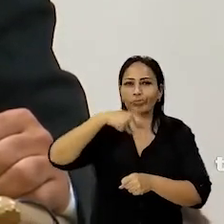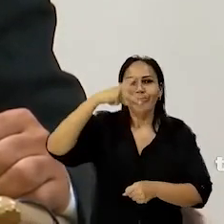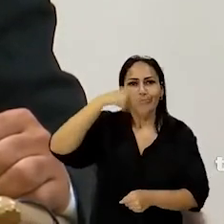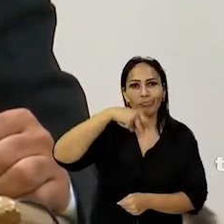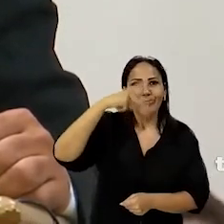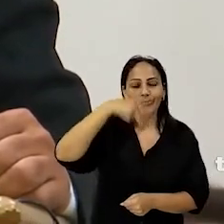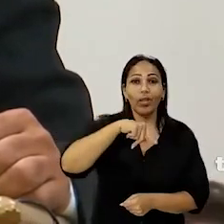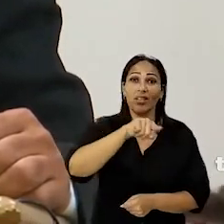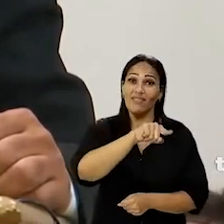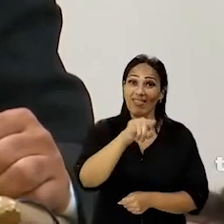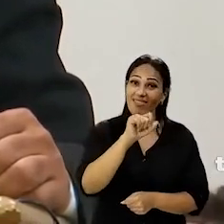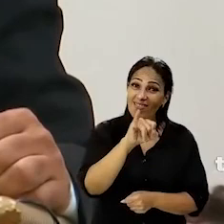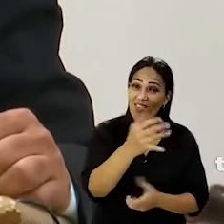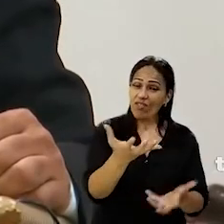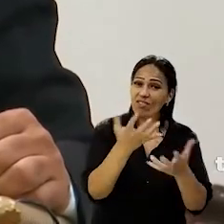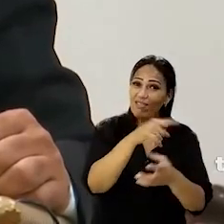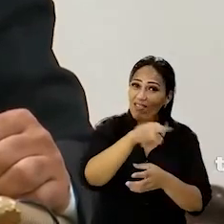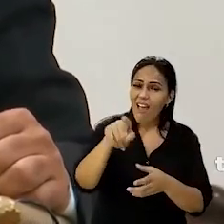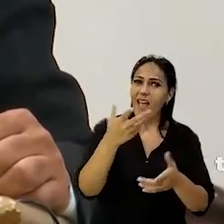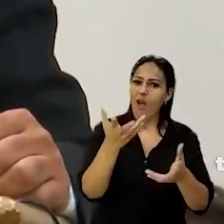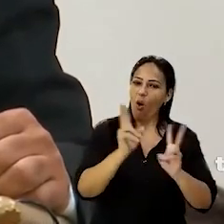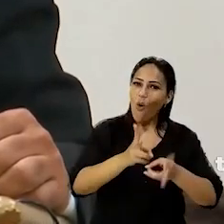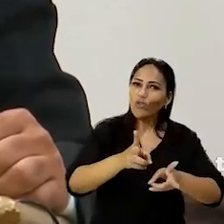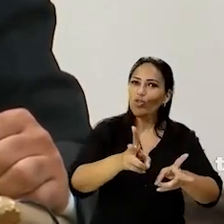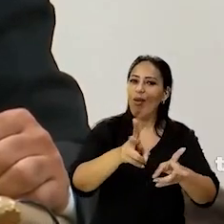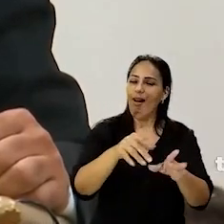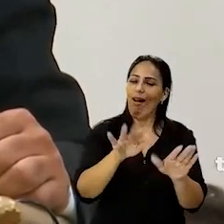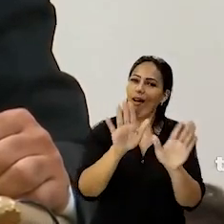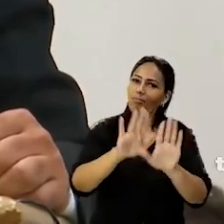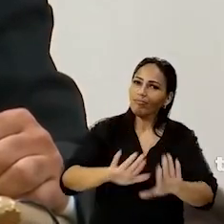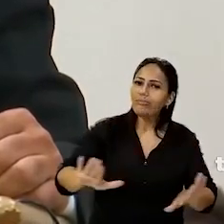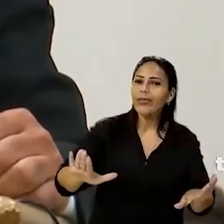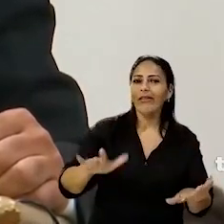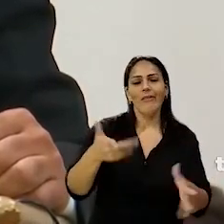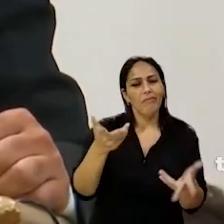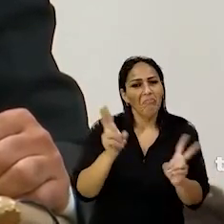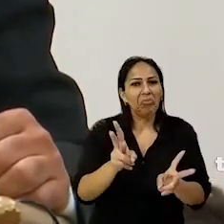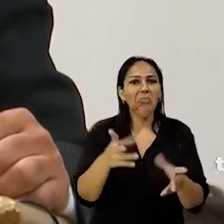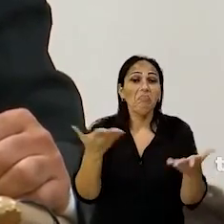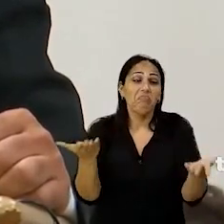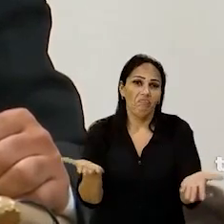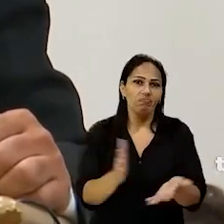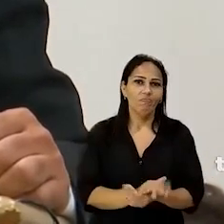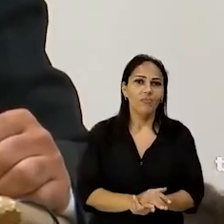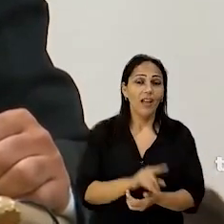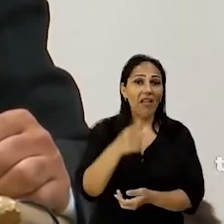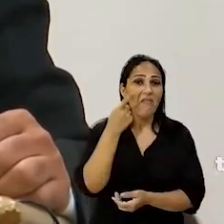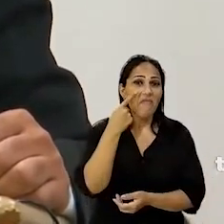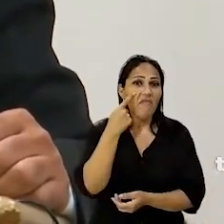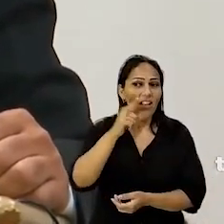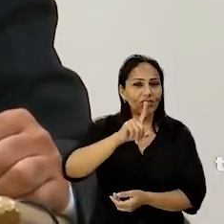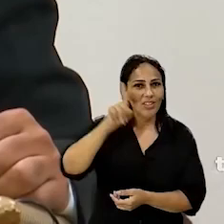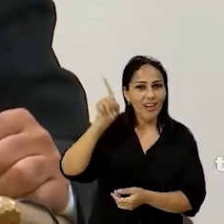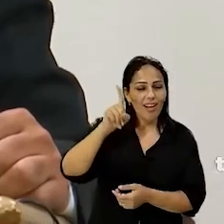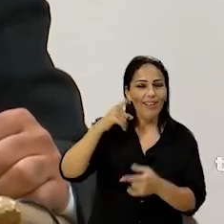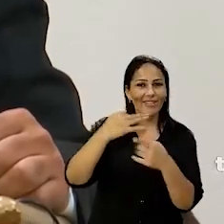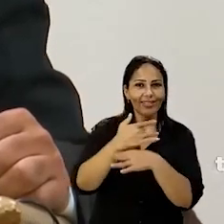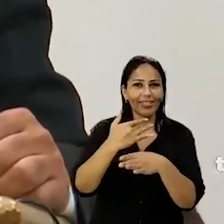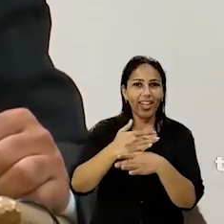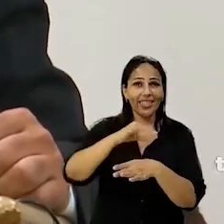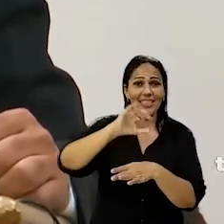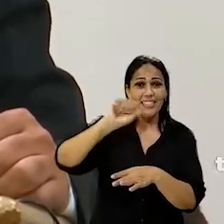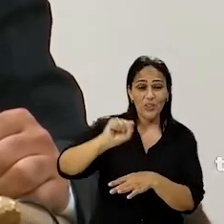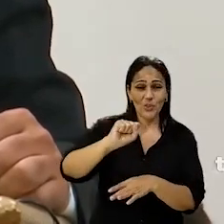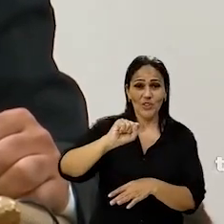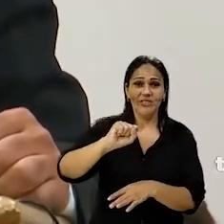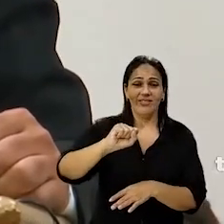vocês quiserem continuar com esse sistema, continue. Veja São José do Seridó. São José do Seridó